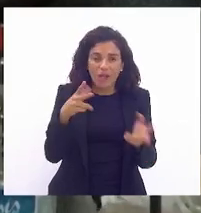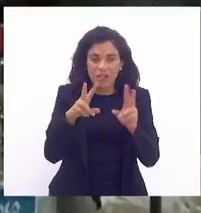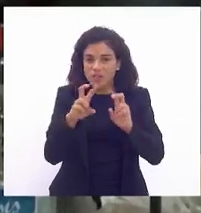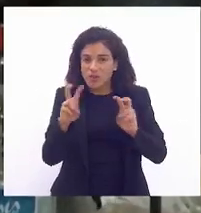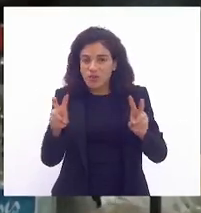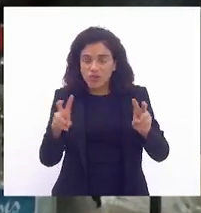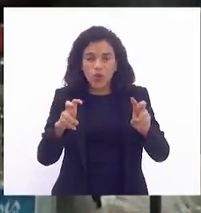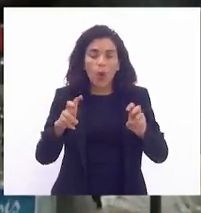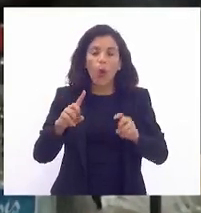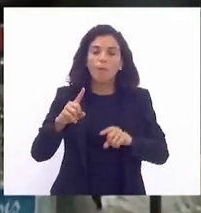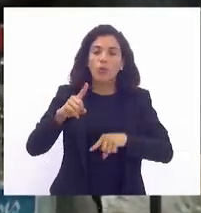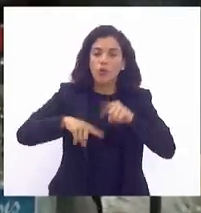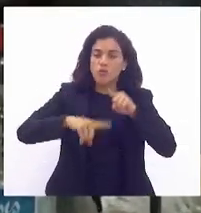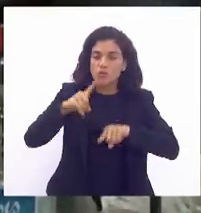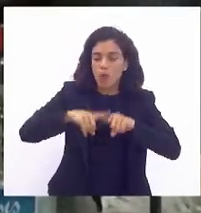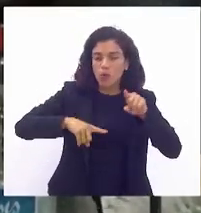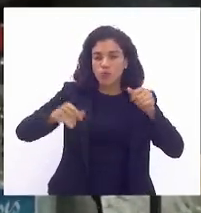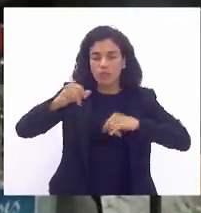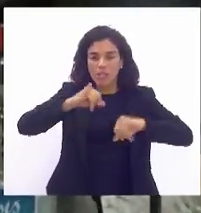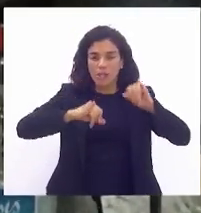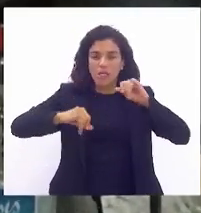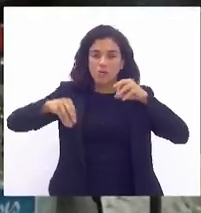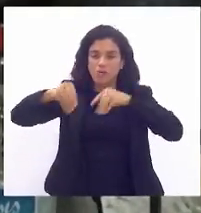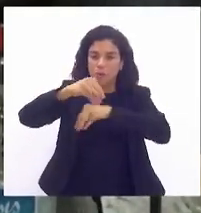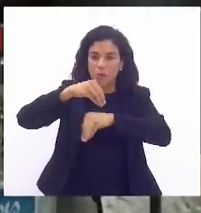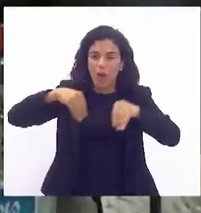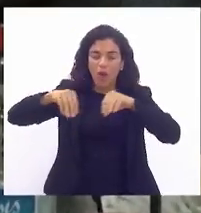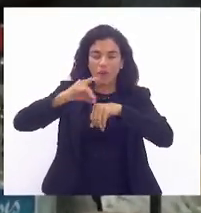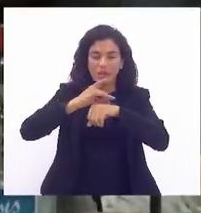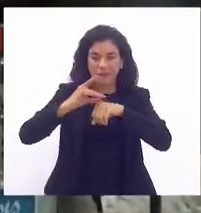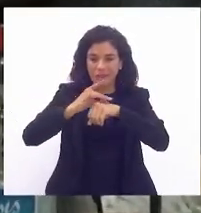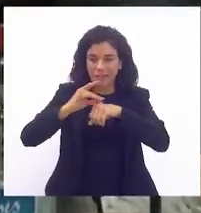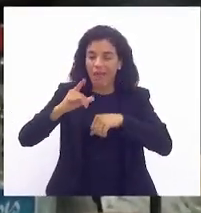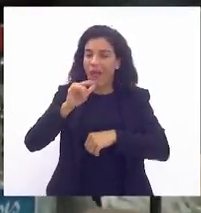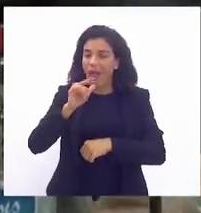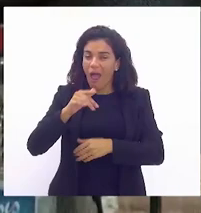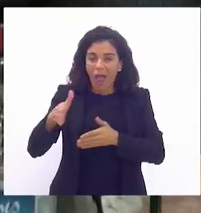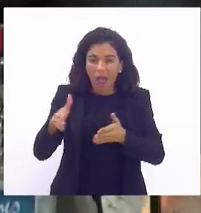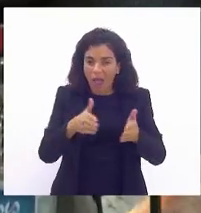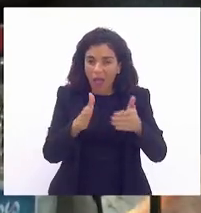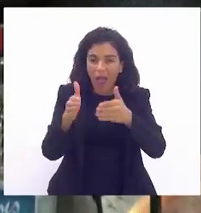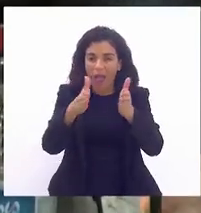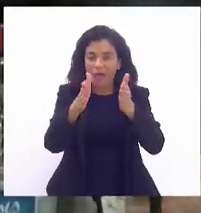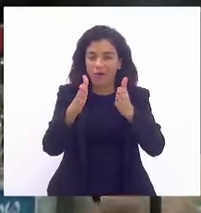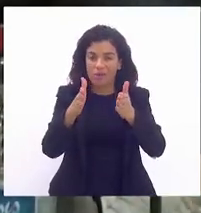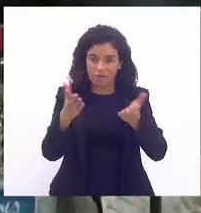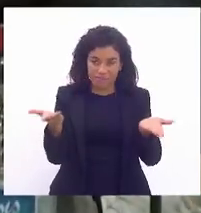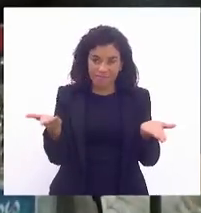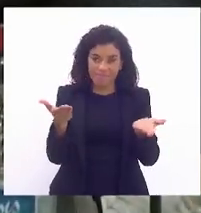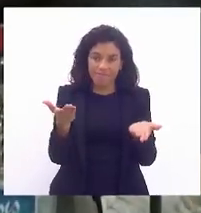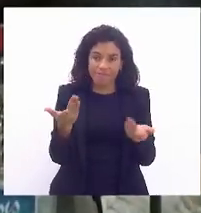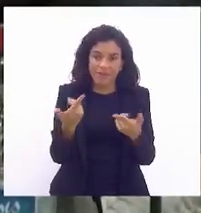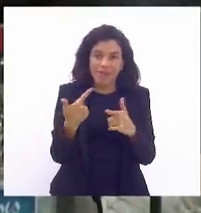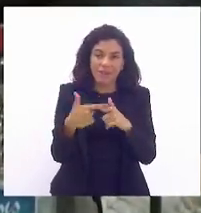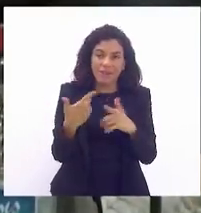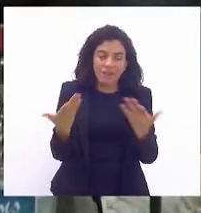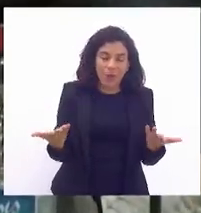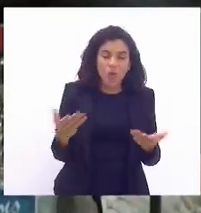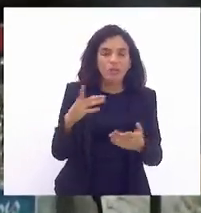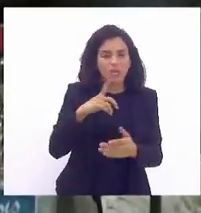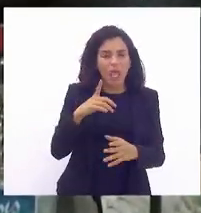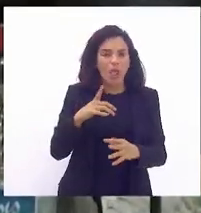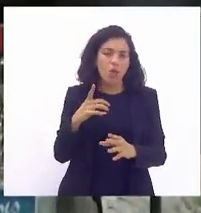emissões dos poluentes, da redução da emissão do poluente na água e tudo mais. A gente tem dado técnico, o Urias acabou de mostrar aqui para a gente um dado